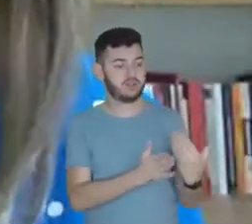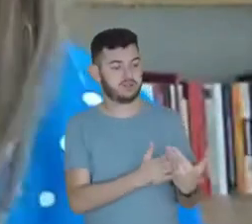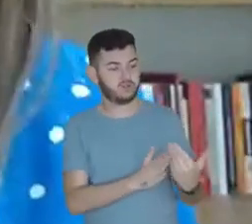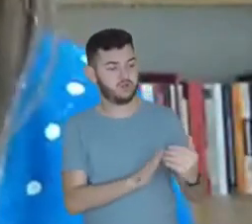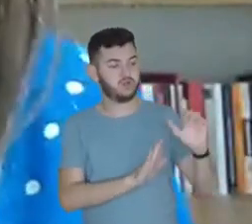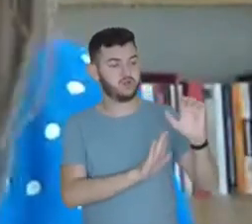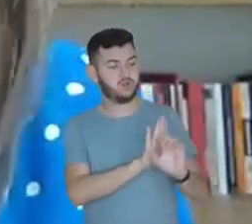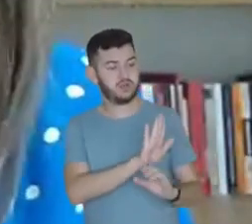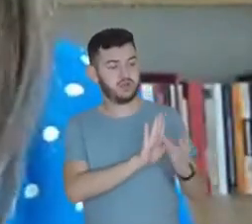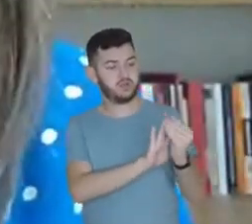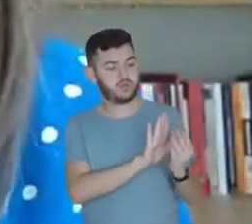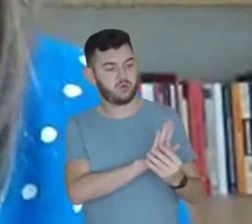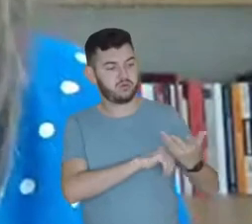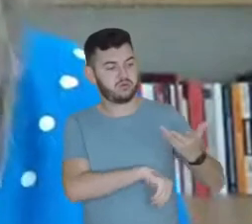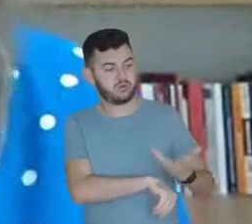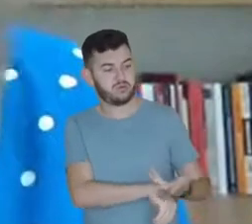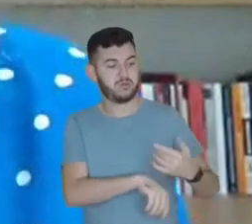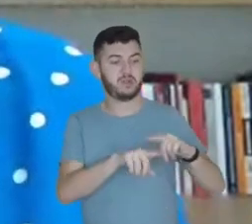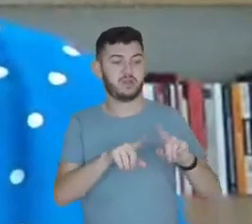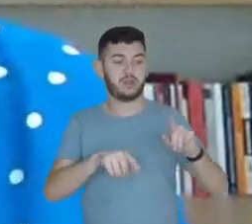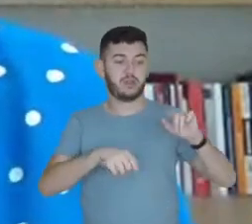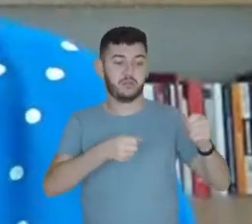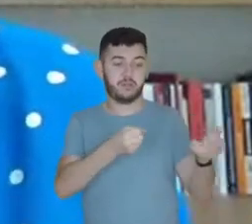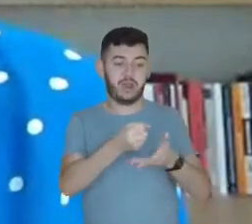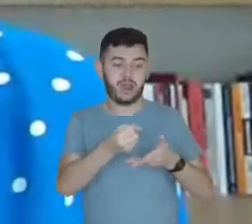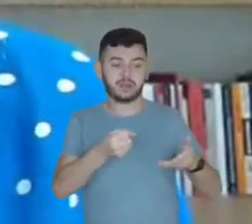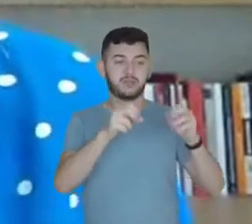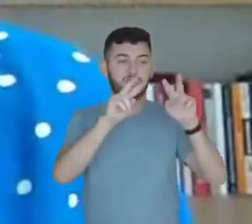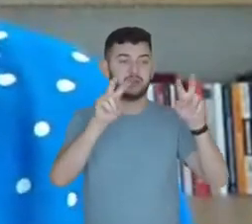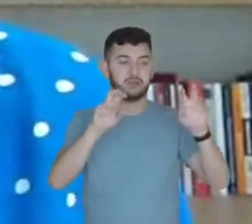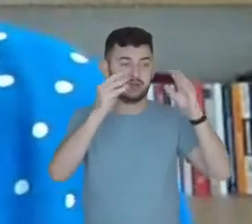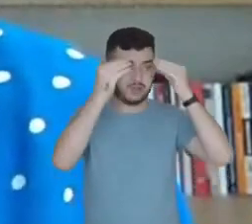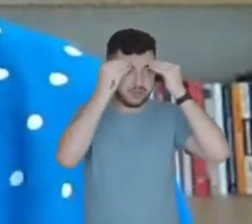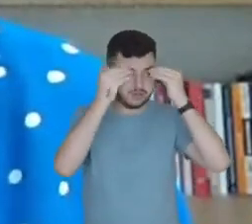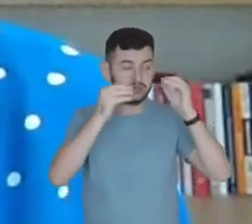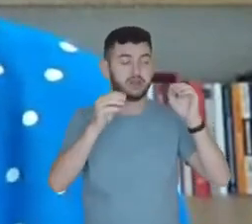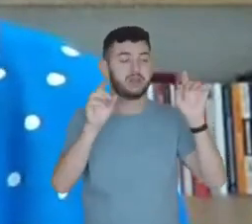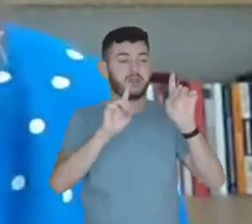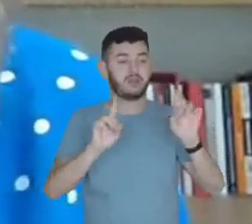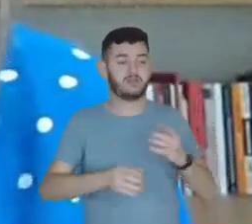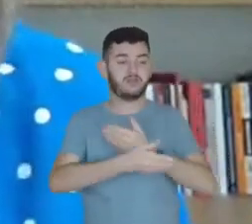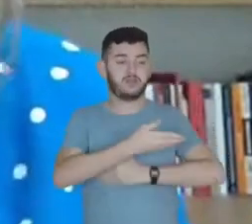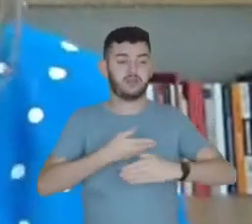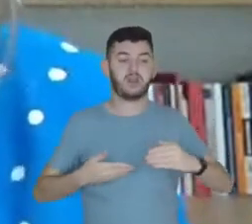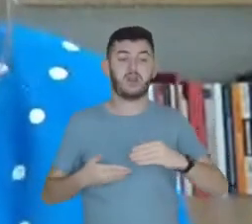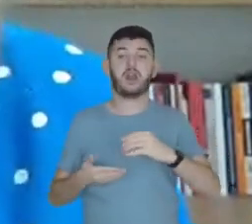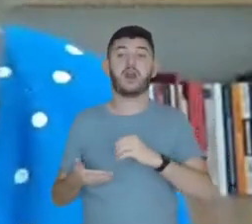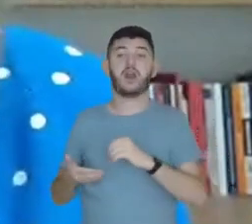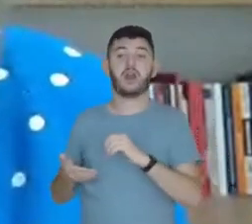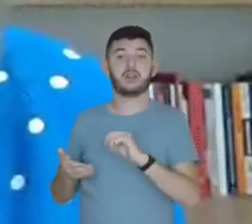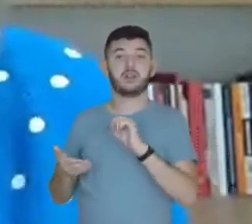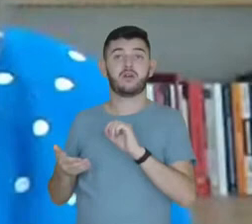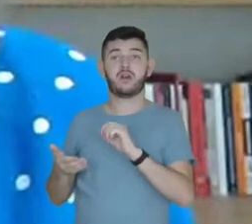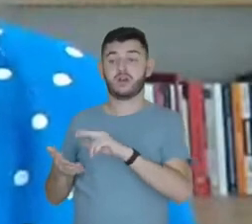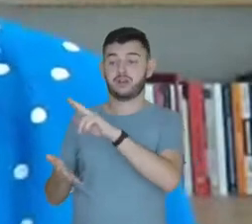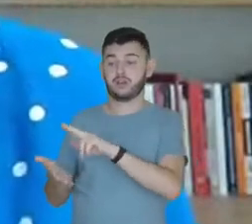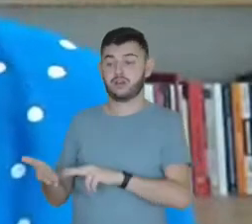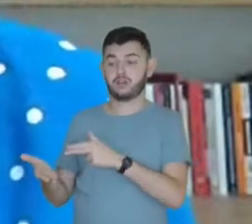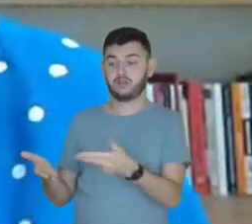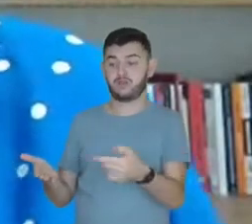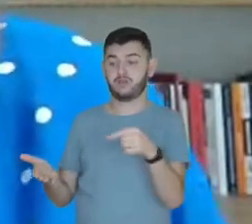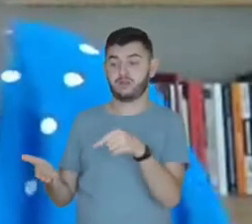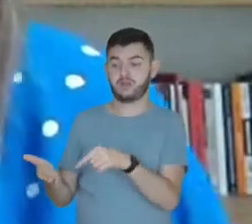nessa visão, nessa concepção de deficiência. Então, a convenção, ela altera essa concepção e isso traz, né, uma